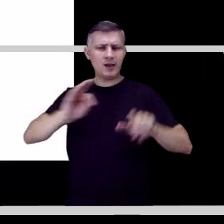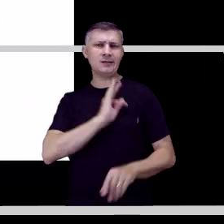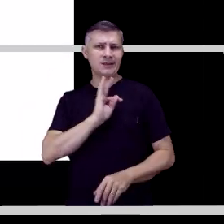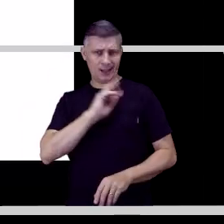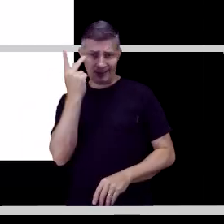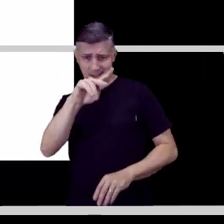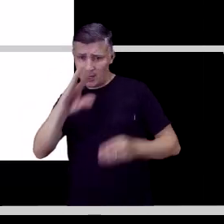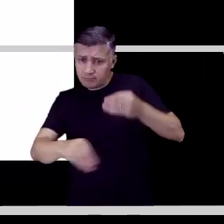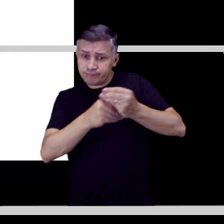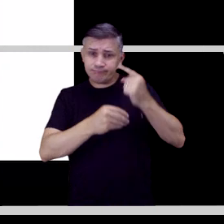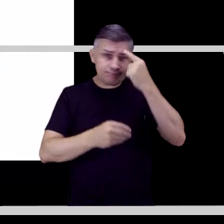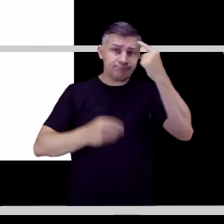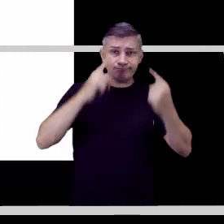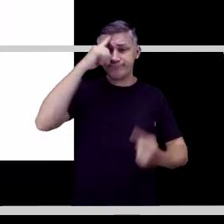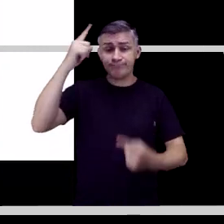muito potente